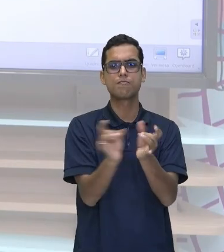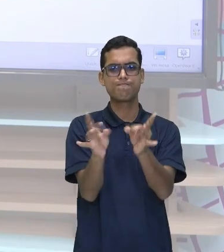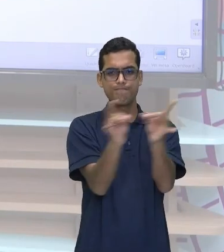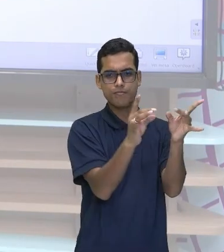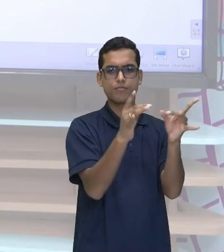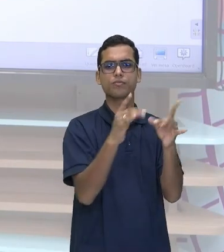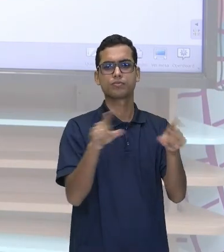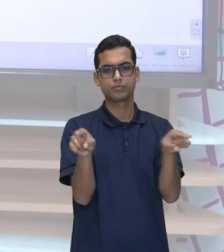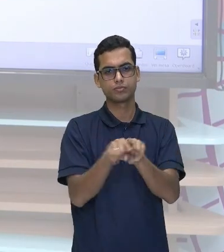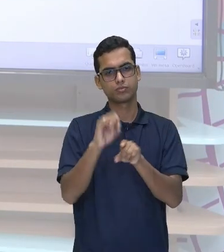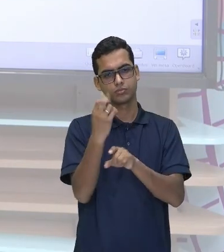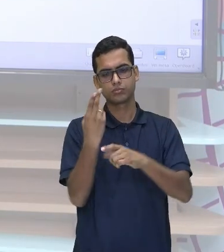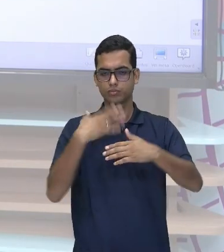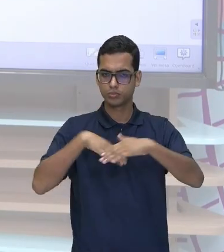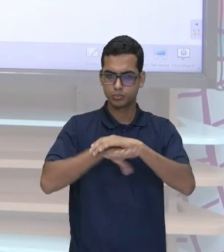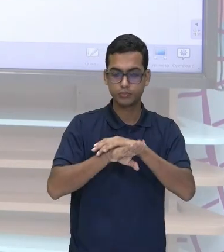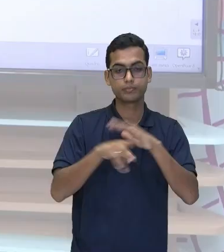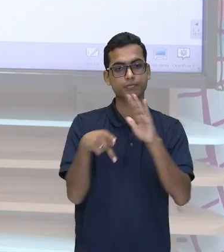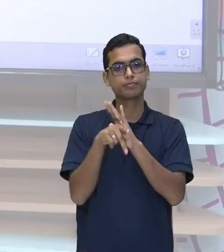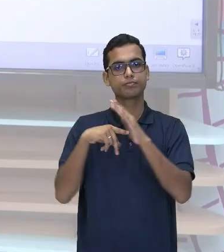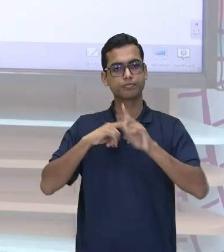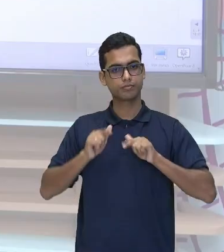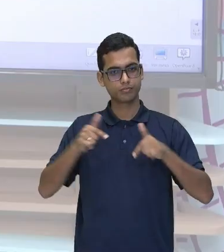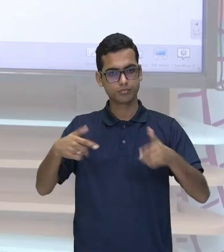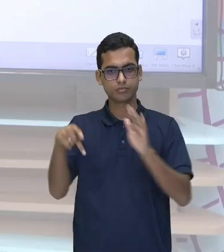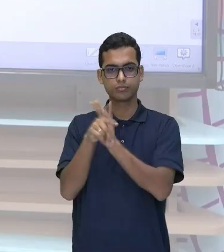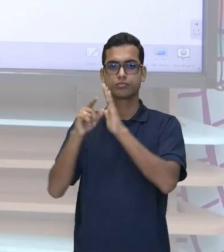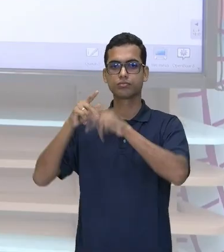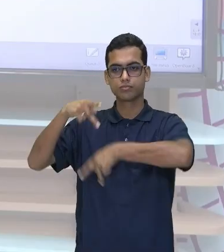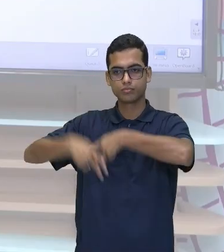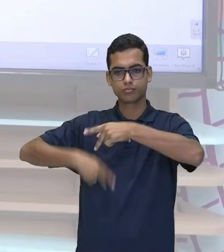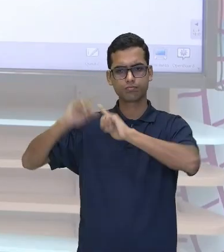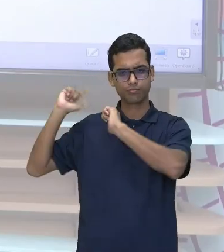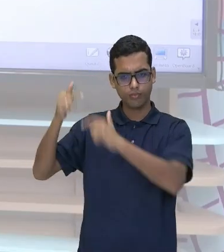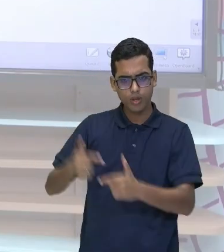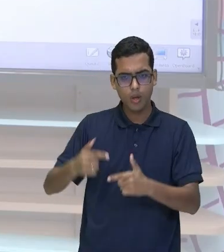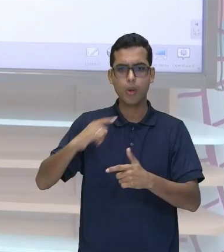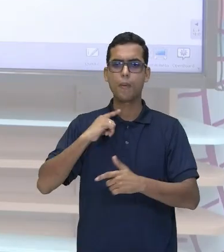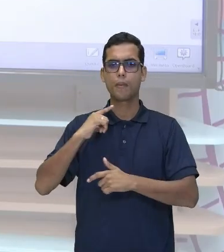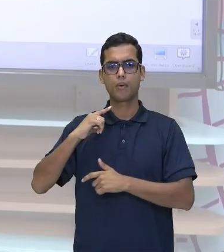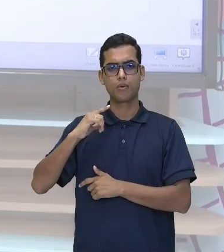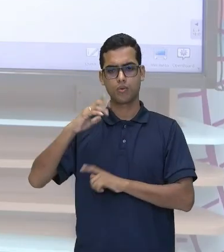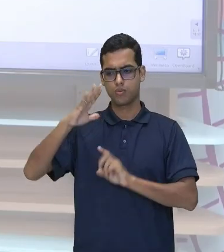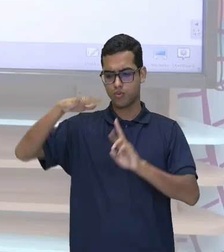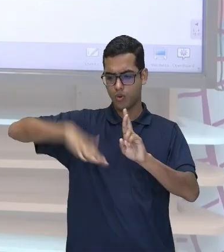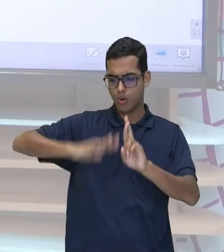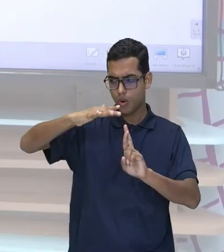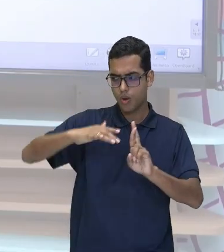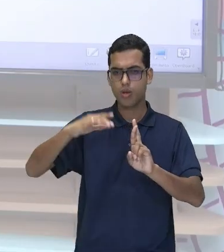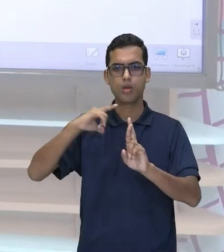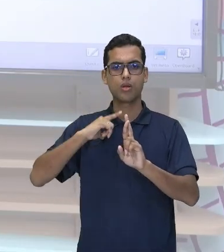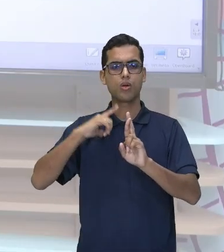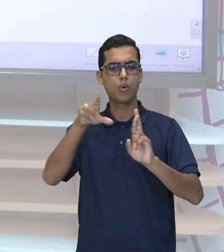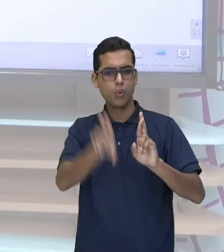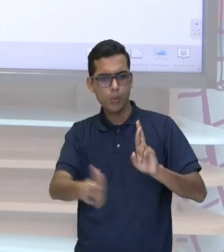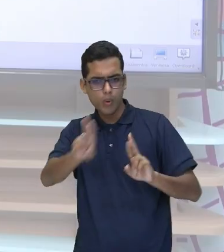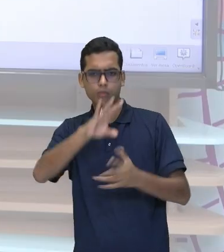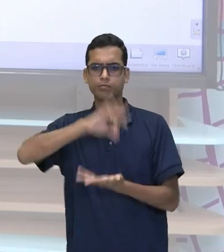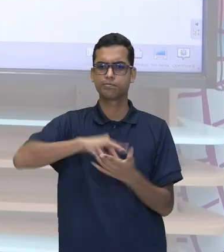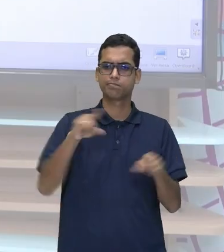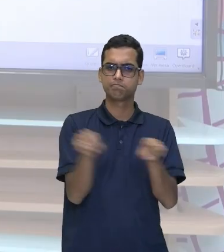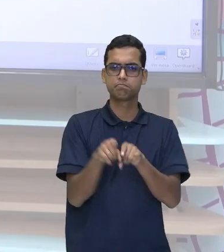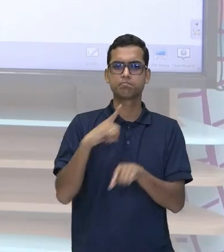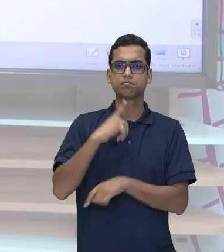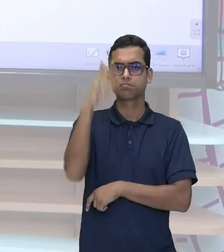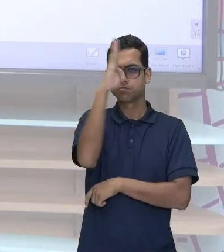povos tradicionais, que são também consumidos pela população da região, né, um consumo nacional